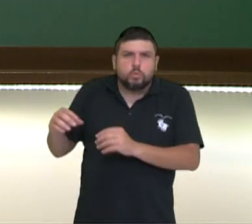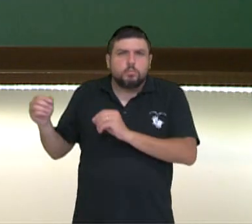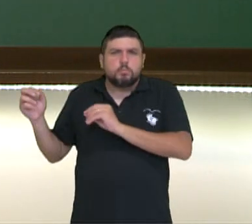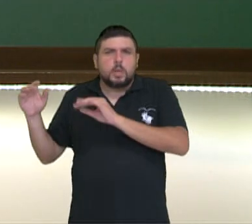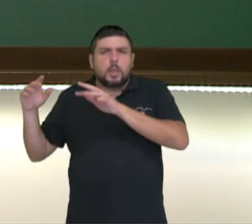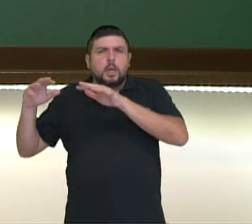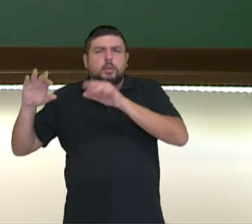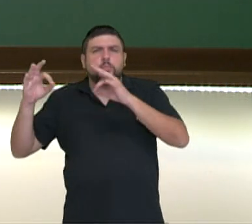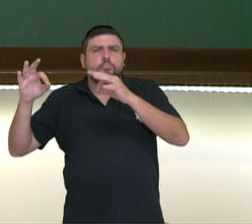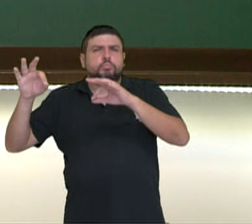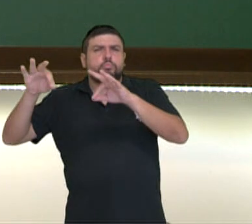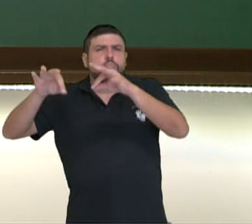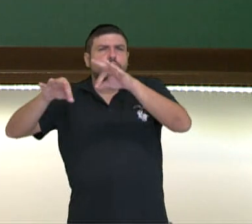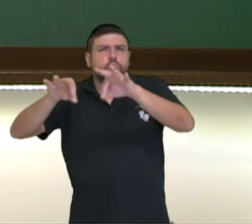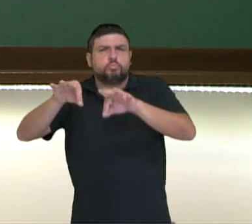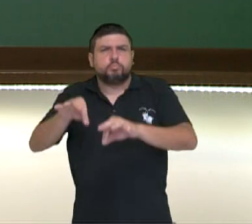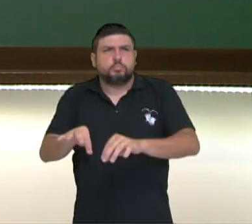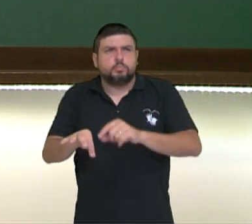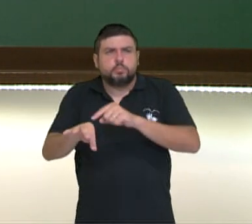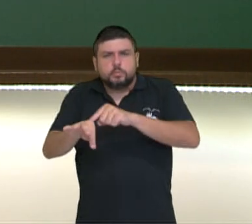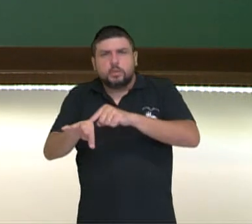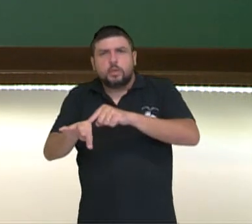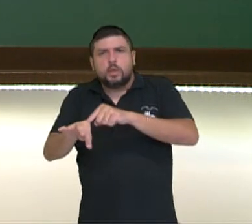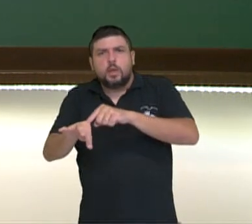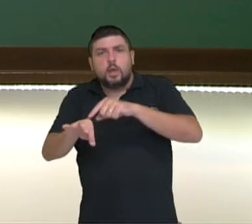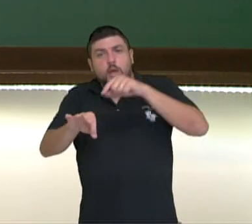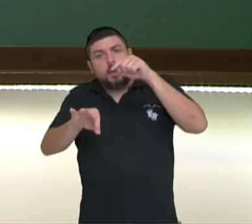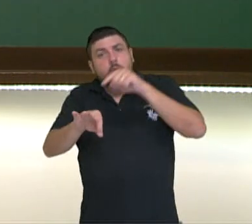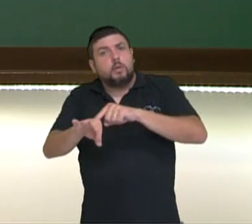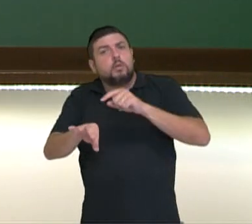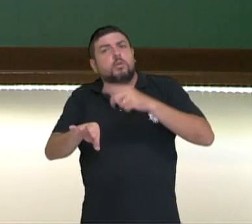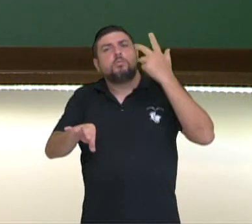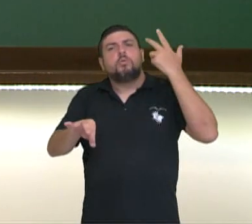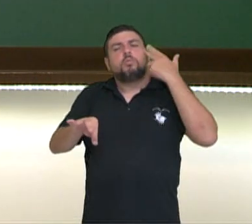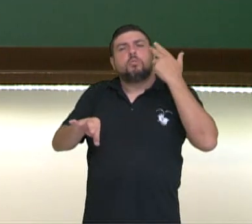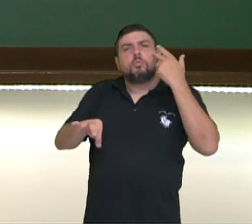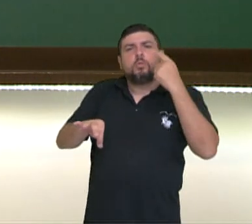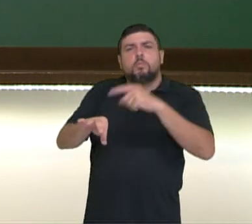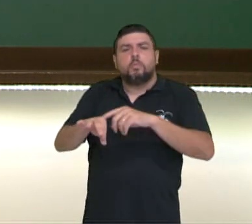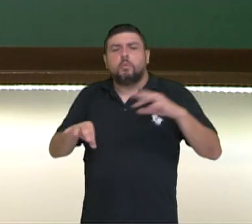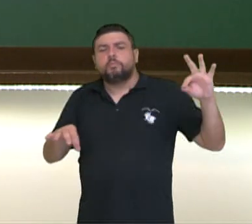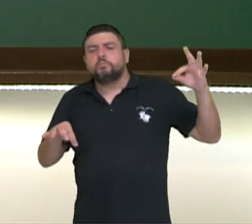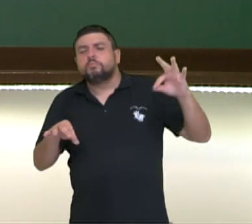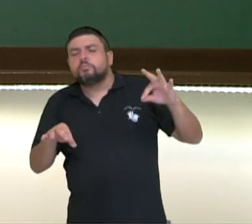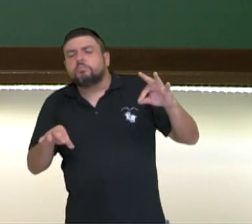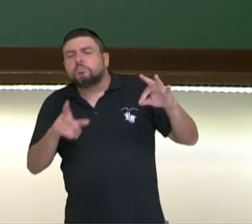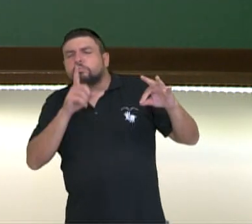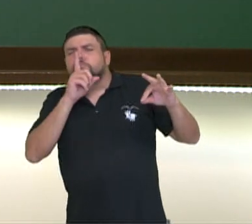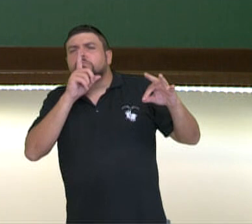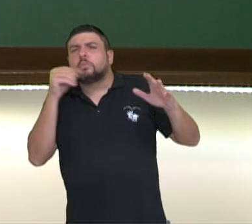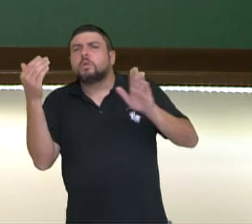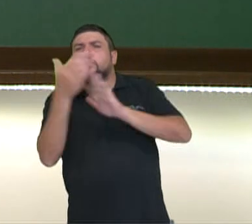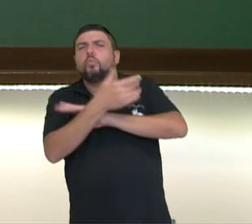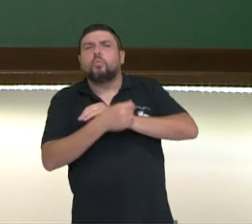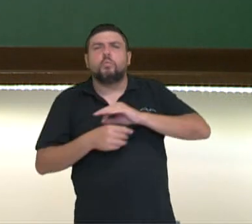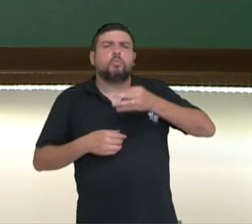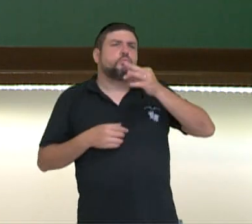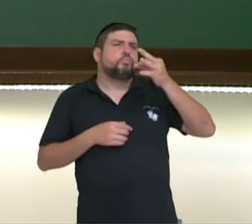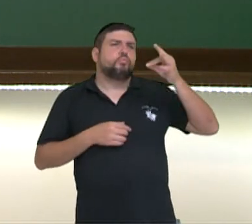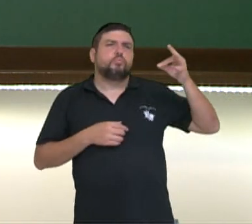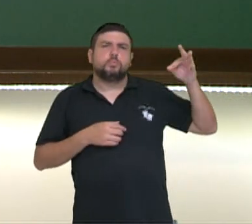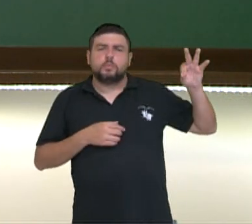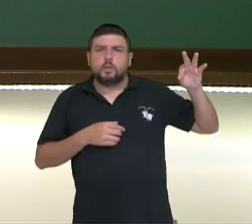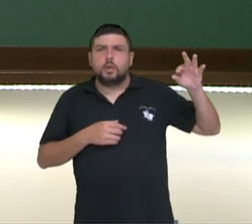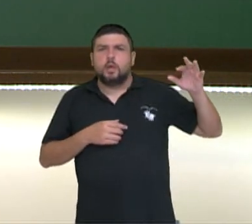dengue, febre amarela, chikungunya e zika vírus, beleza? Então, essa estratégia também a gente pode